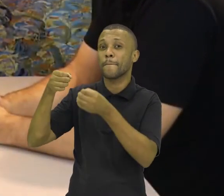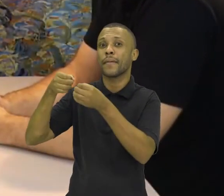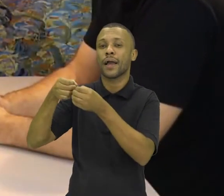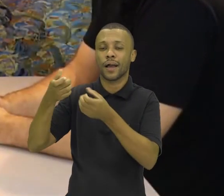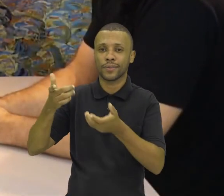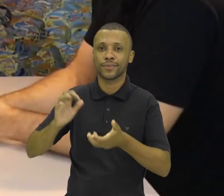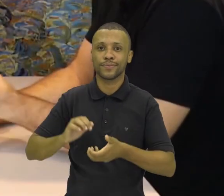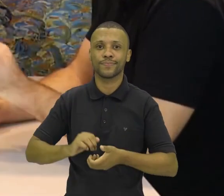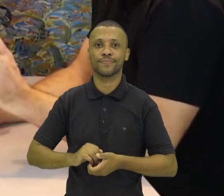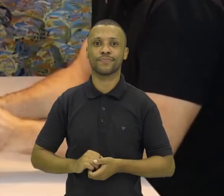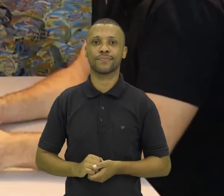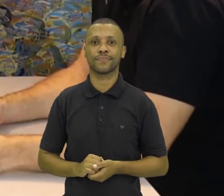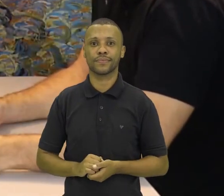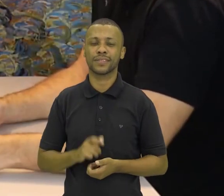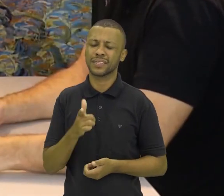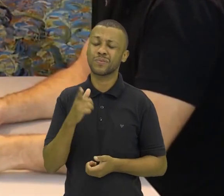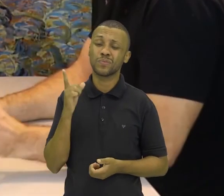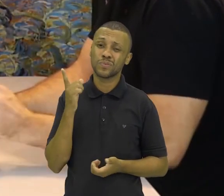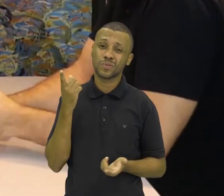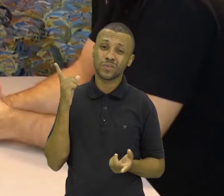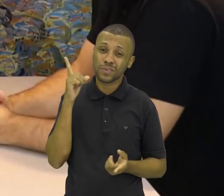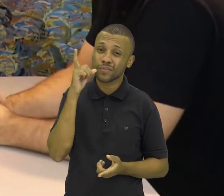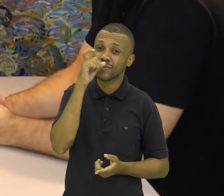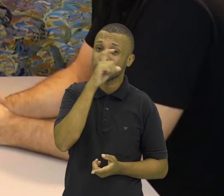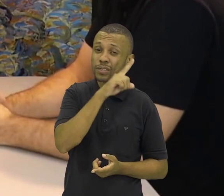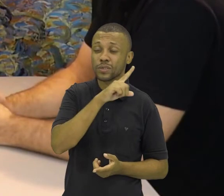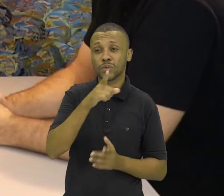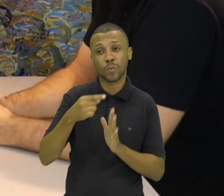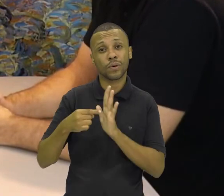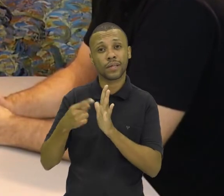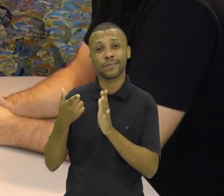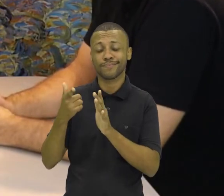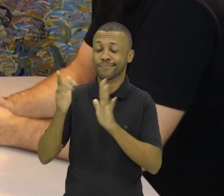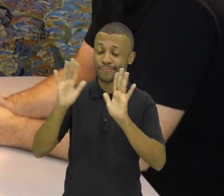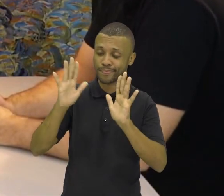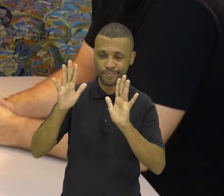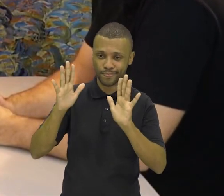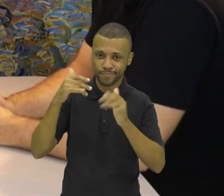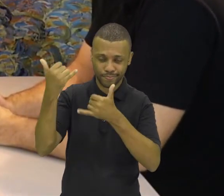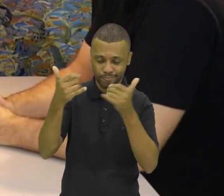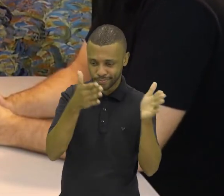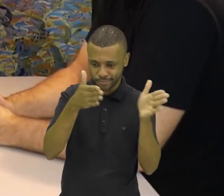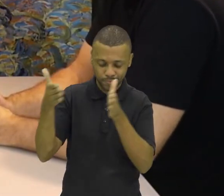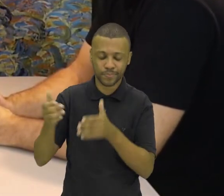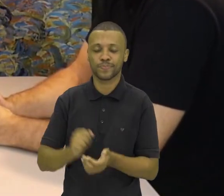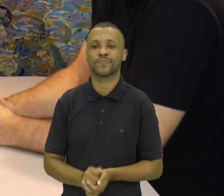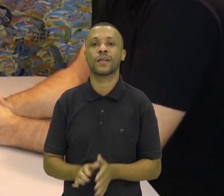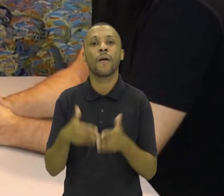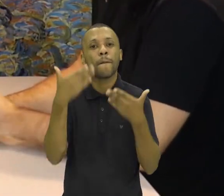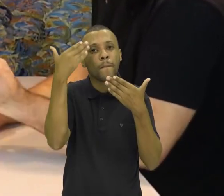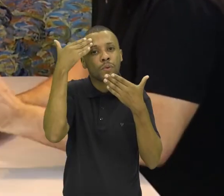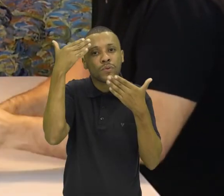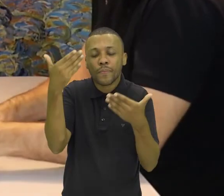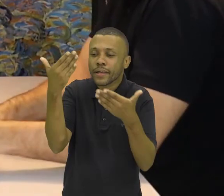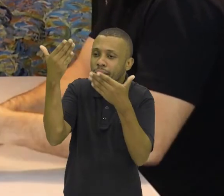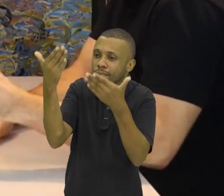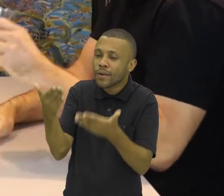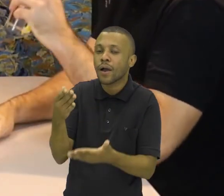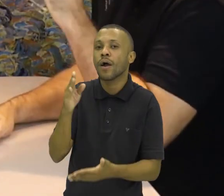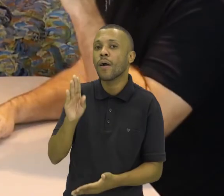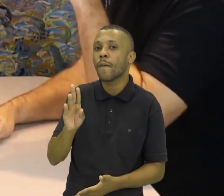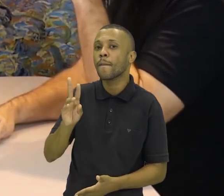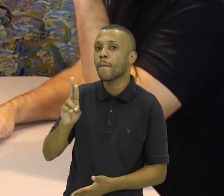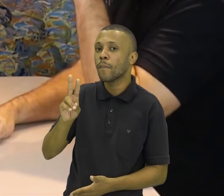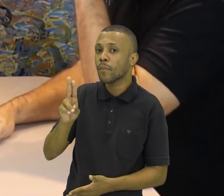né? Seria bom a gente mostrar a esposa. Não mostro não. Bem, mas gente, olha, muito obrigado a você,